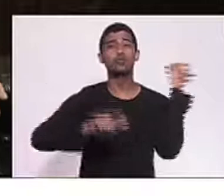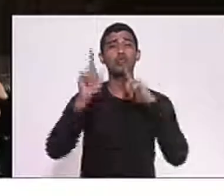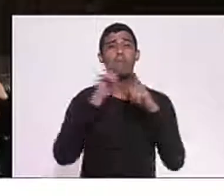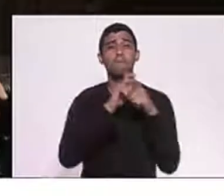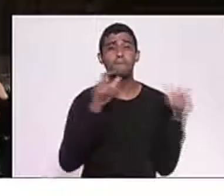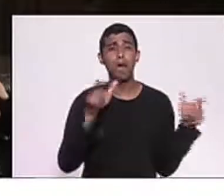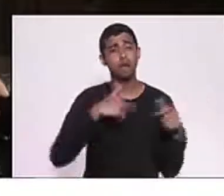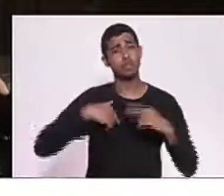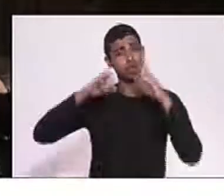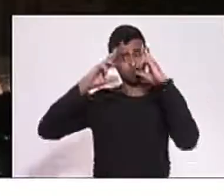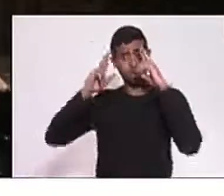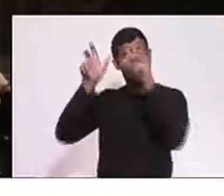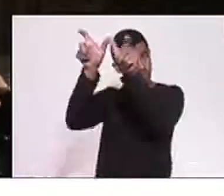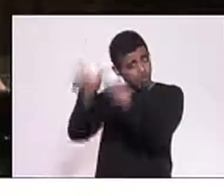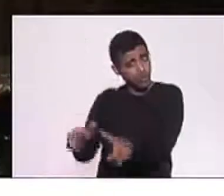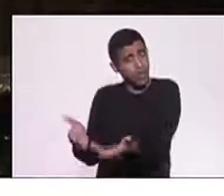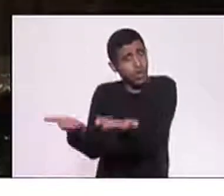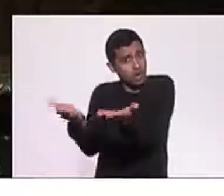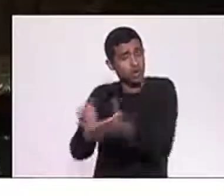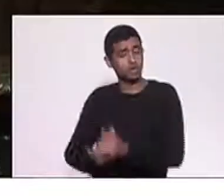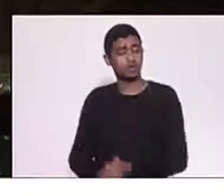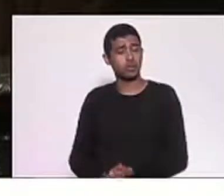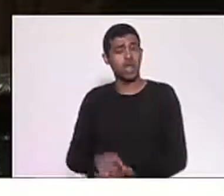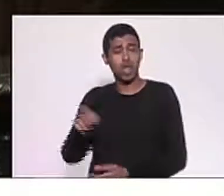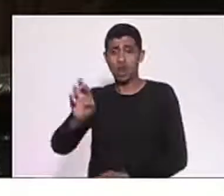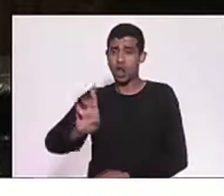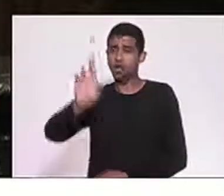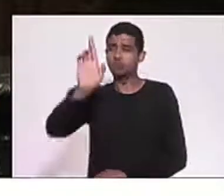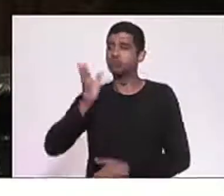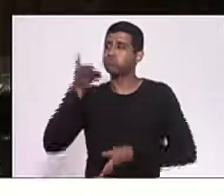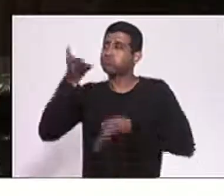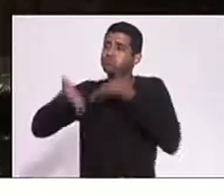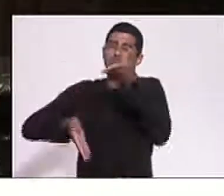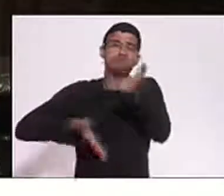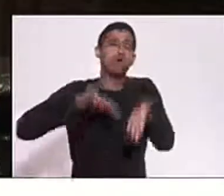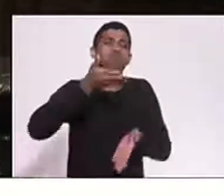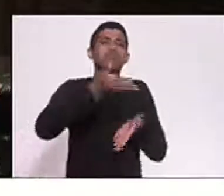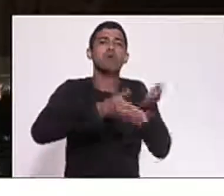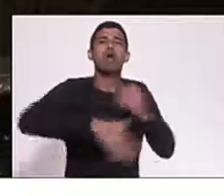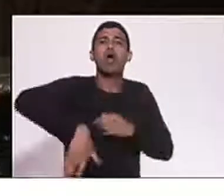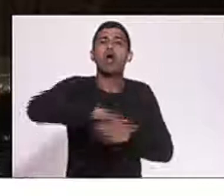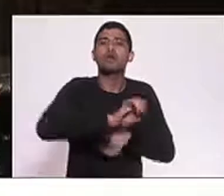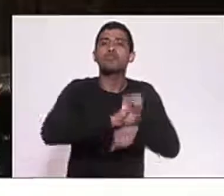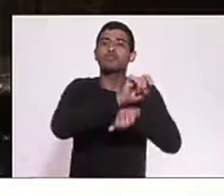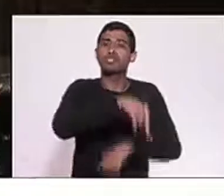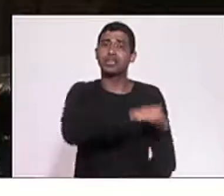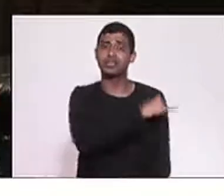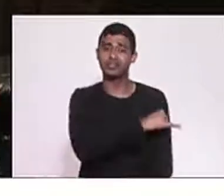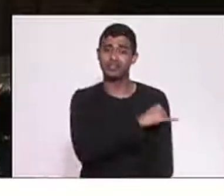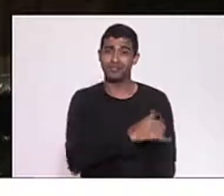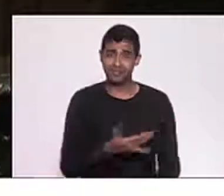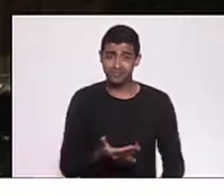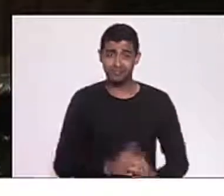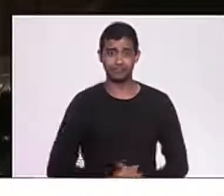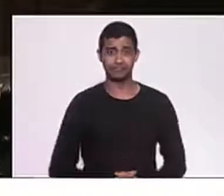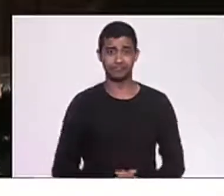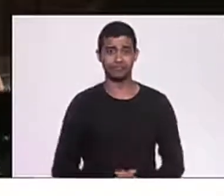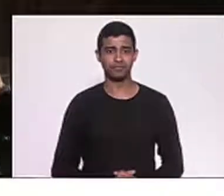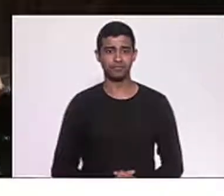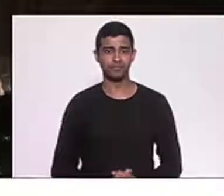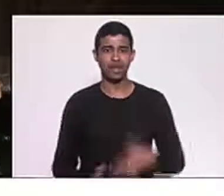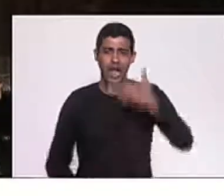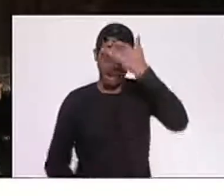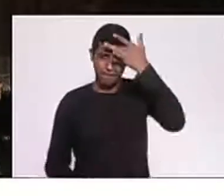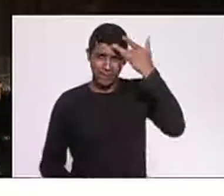respeito, para cuidar do Estado do Rio de Janeiro. Ninguém